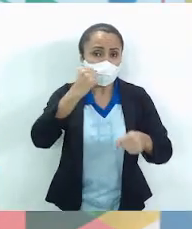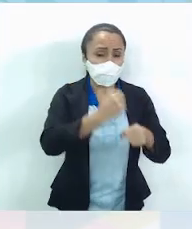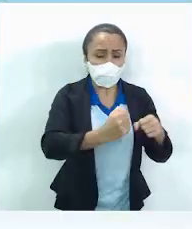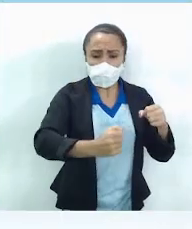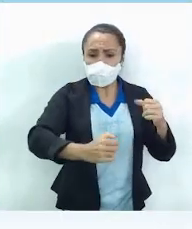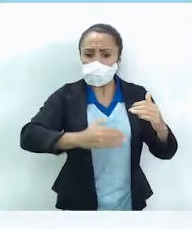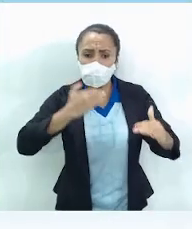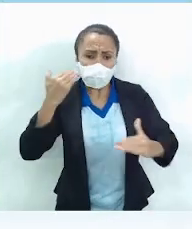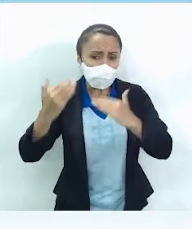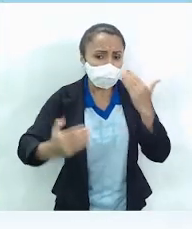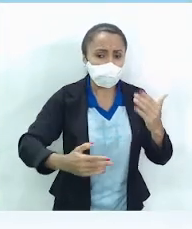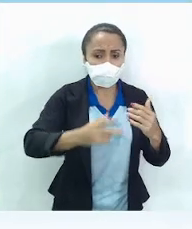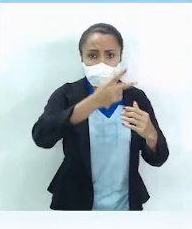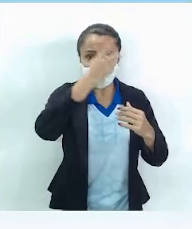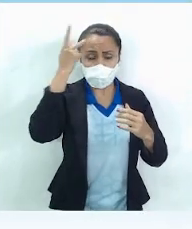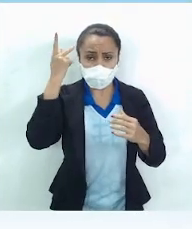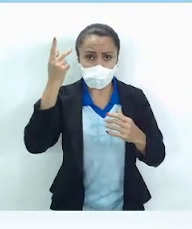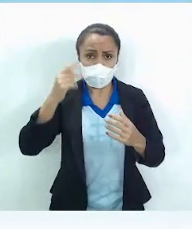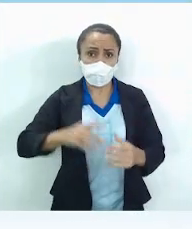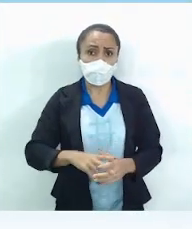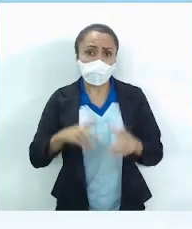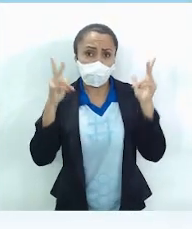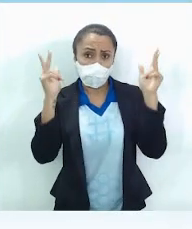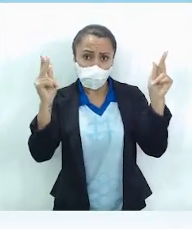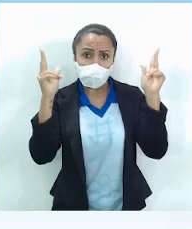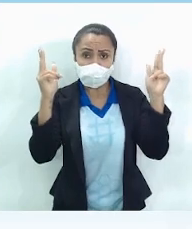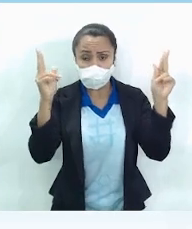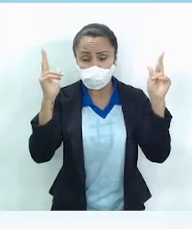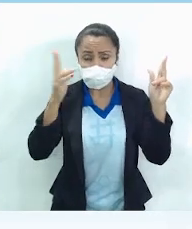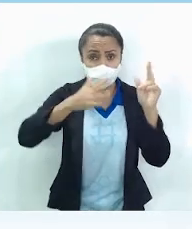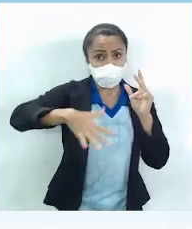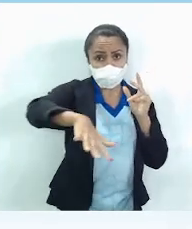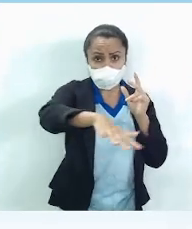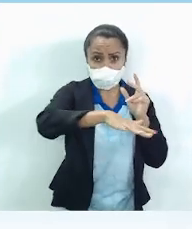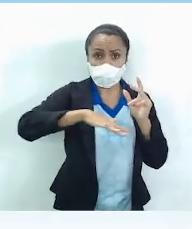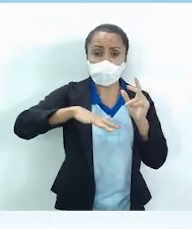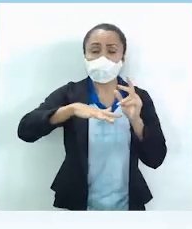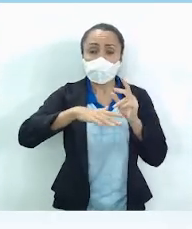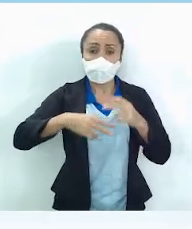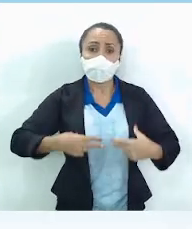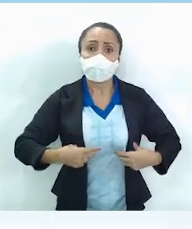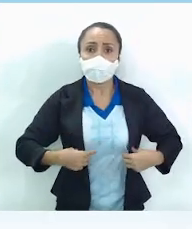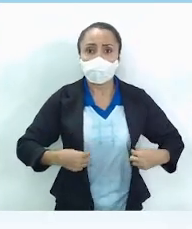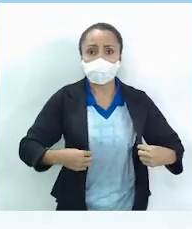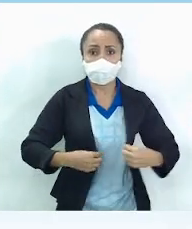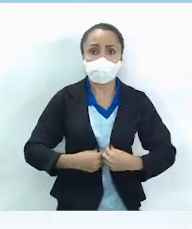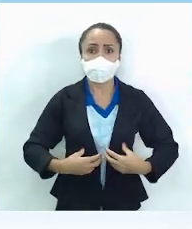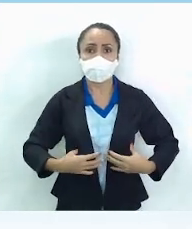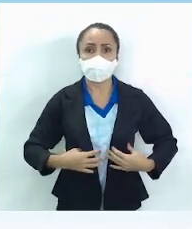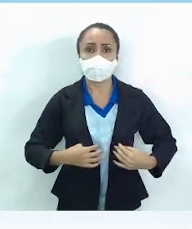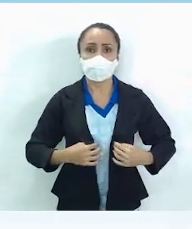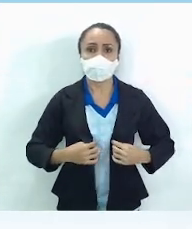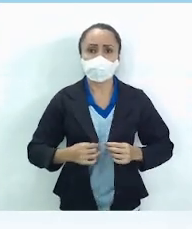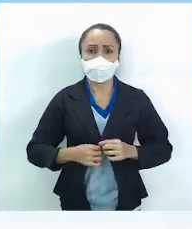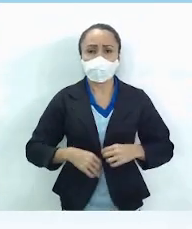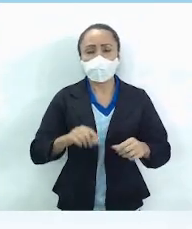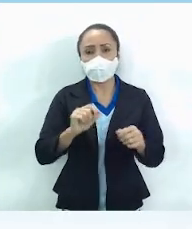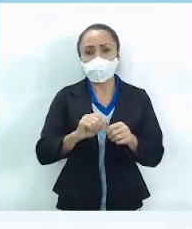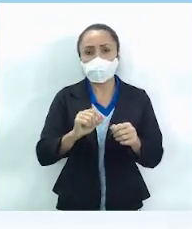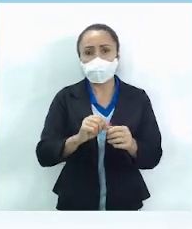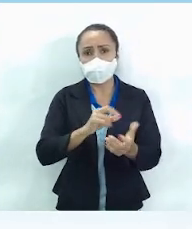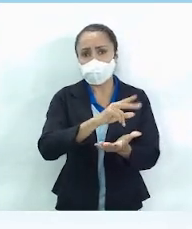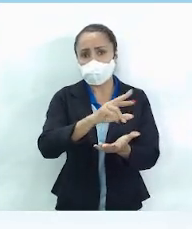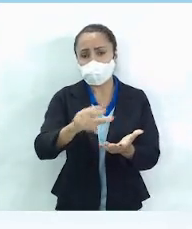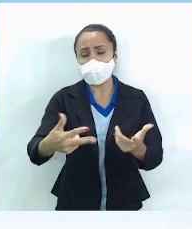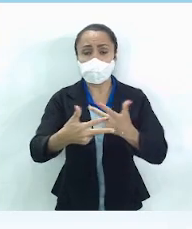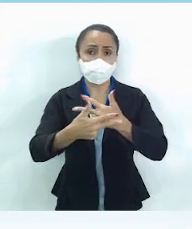pessoas numa boate, né, lá num clube noturno em Paris, né? Então eles já fizeram várias